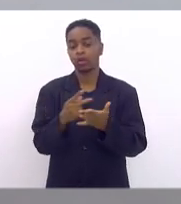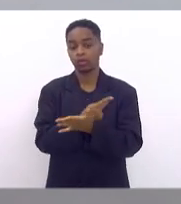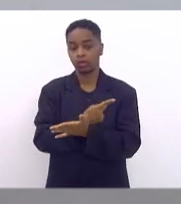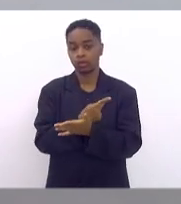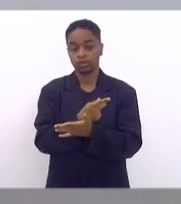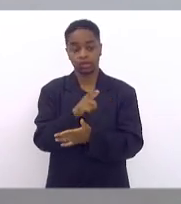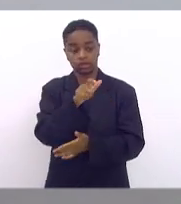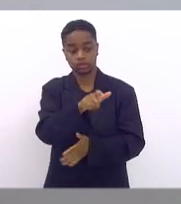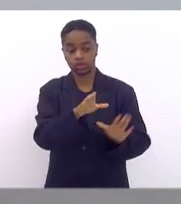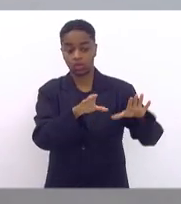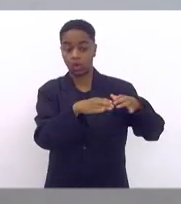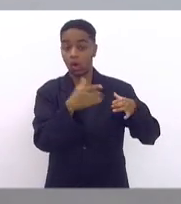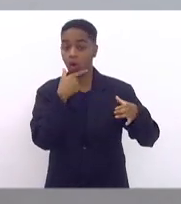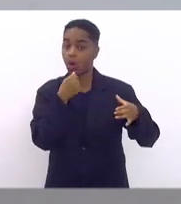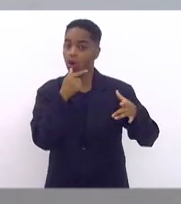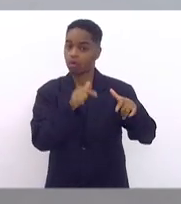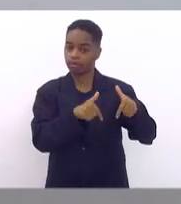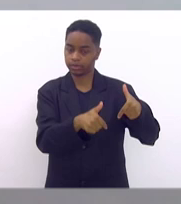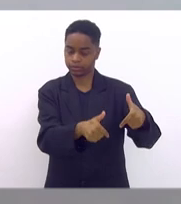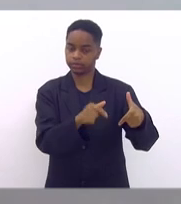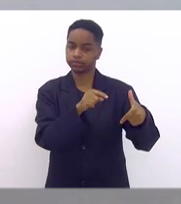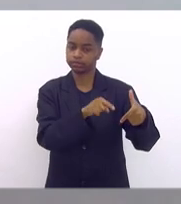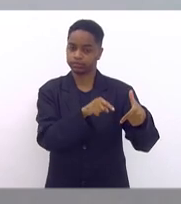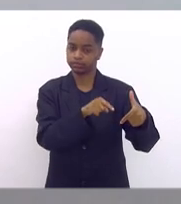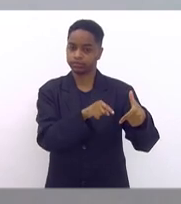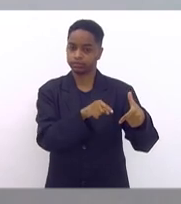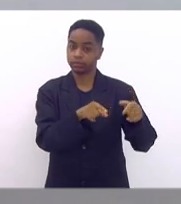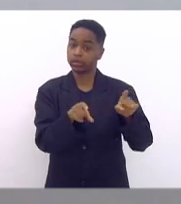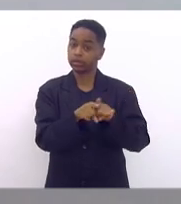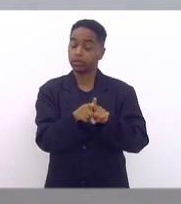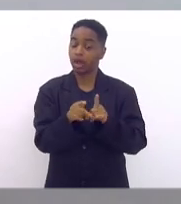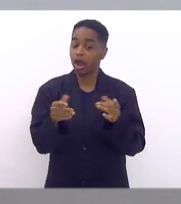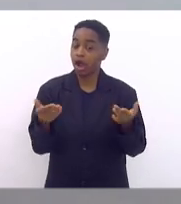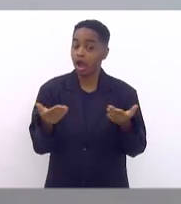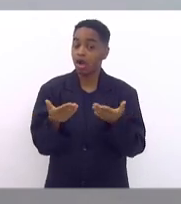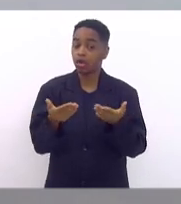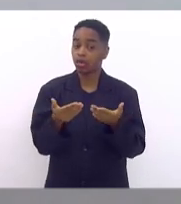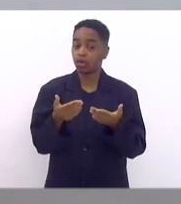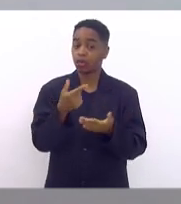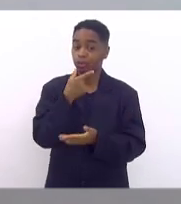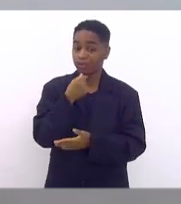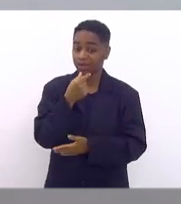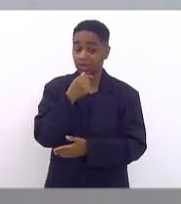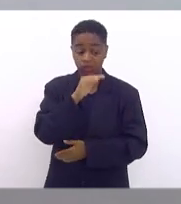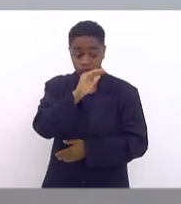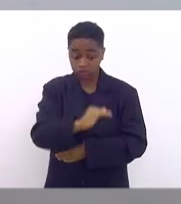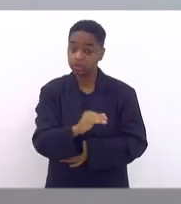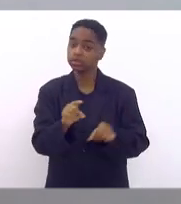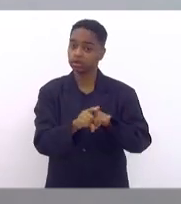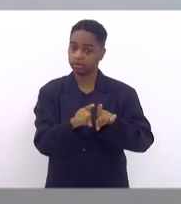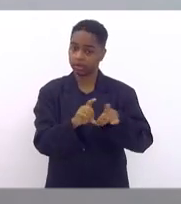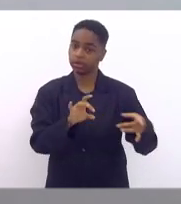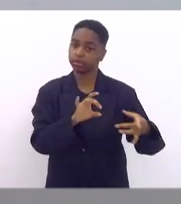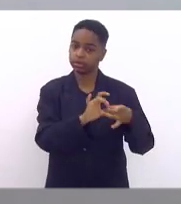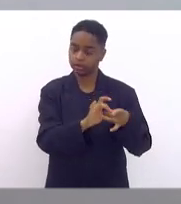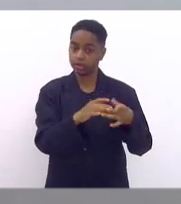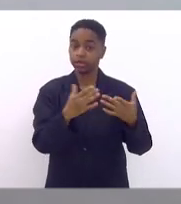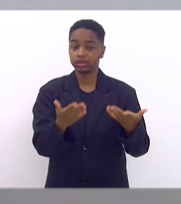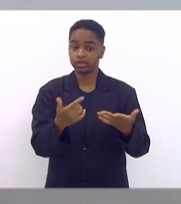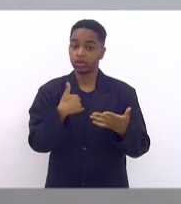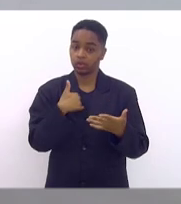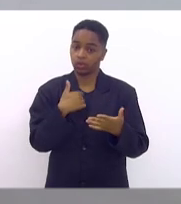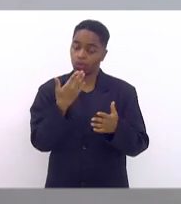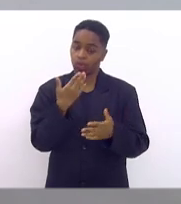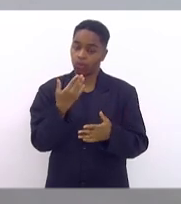pelos homens e agora cada vez mais por meninos, e isso eu considero, assim, como professora, muito